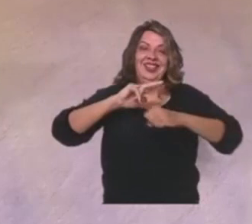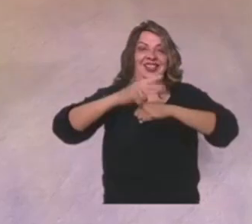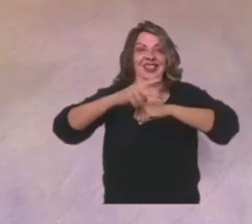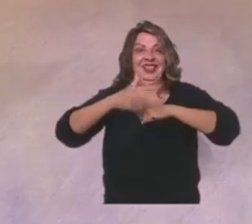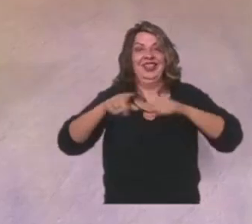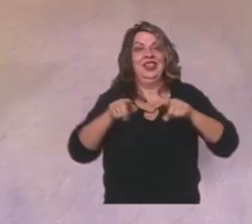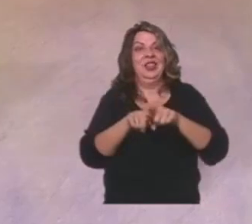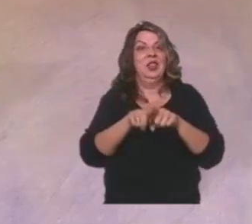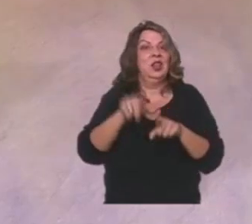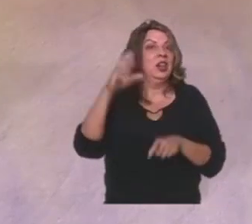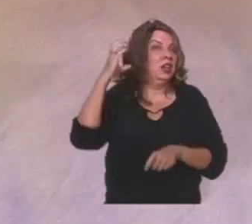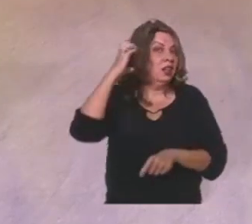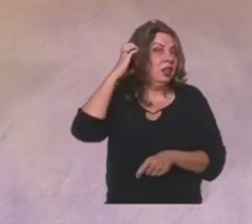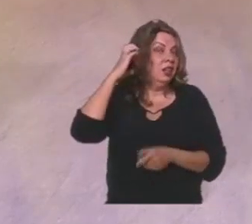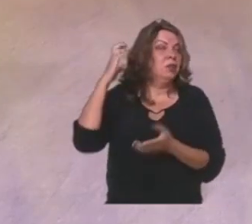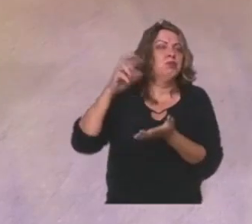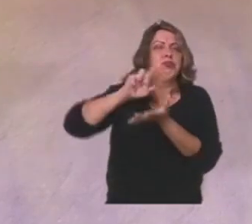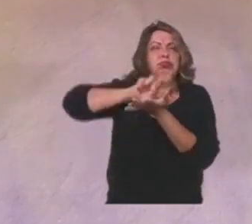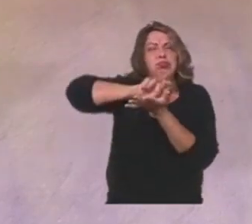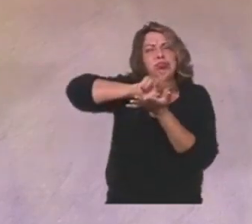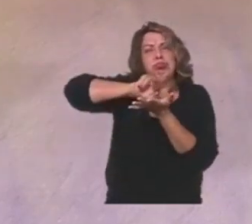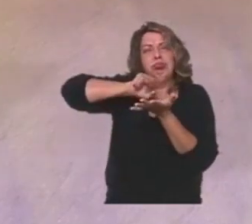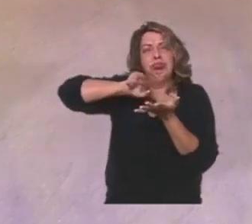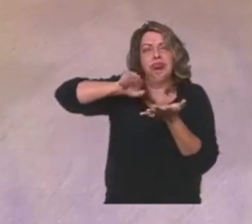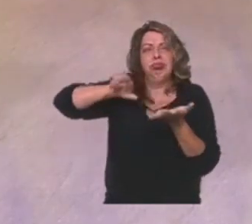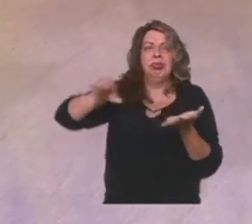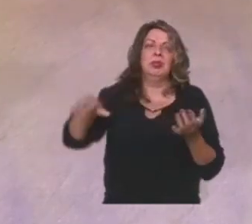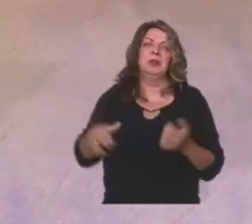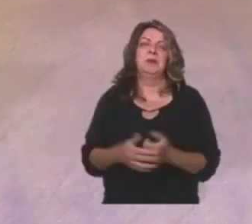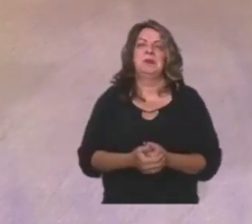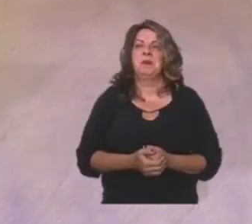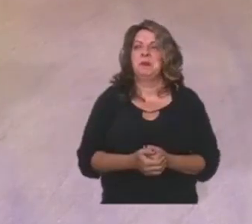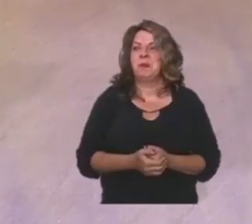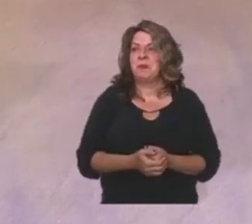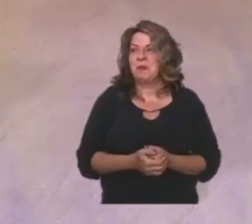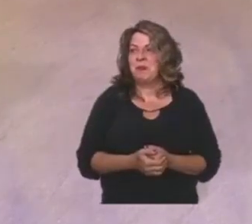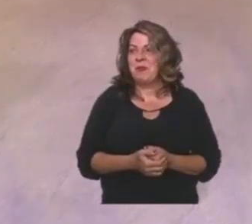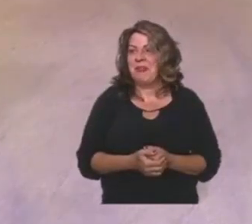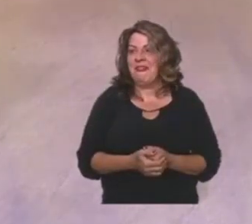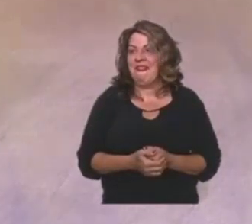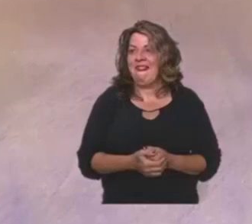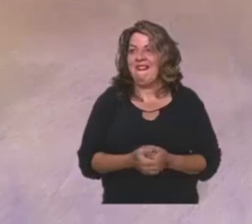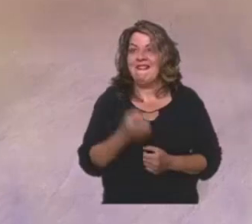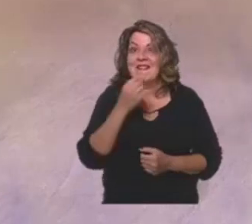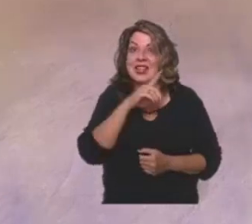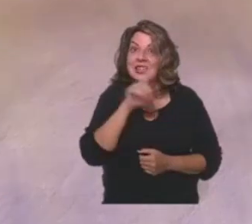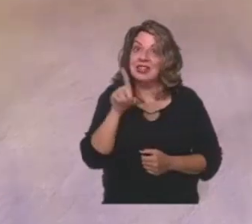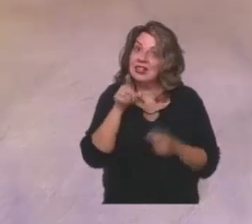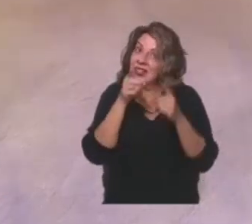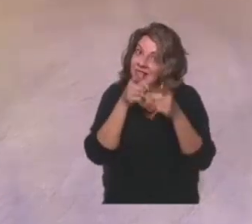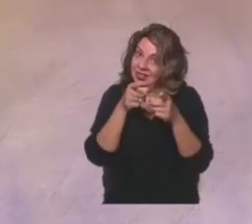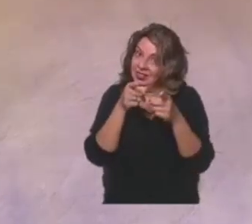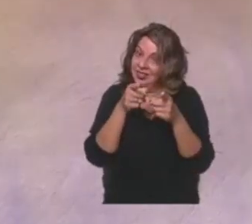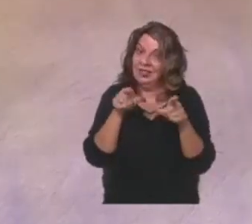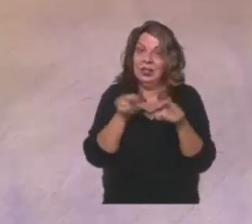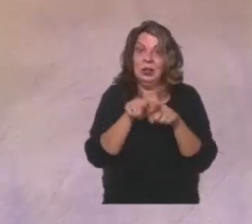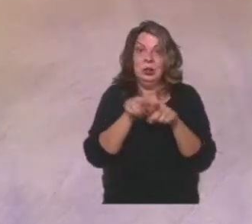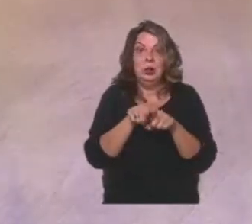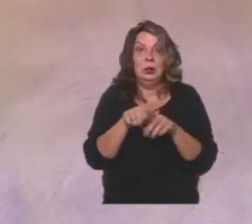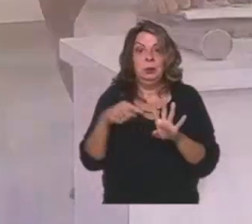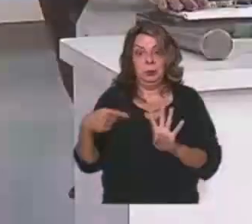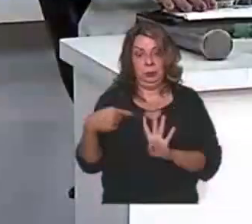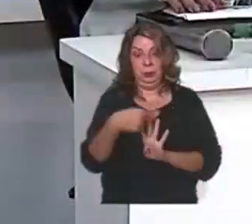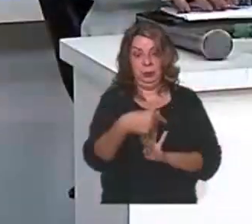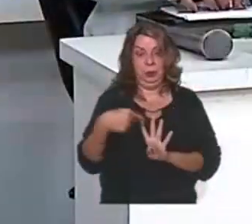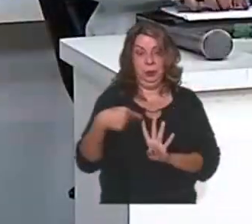pelas rádios Xingó, Xodó, Eldorado e Amanhecer FM. Bom dia para você. Bom dia também para nossa turma aqui da